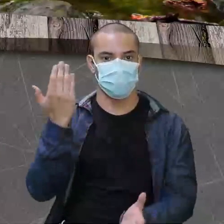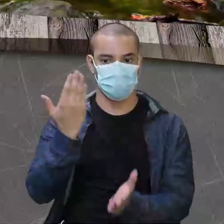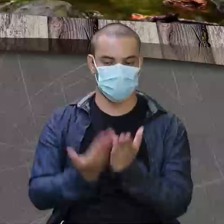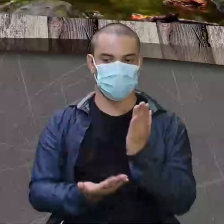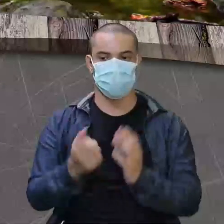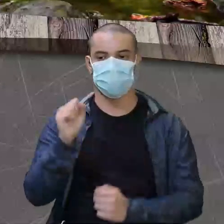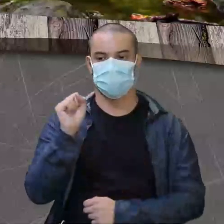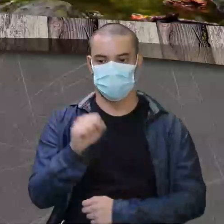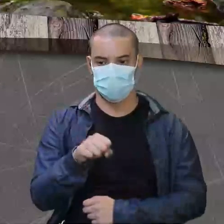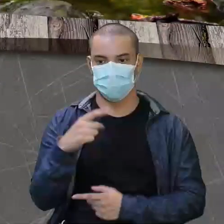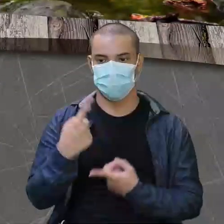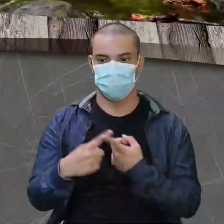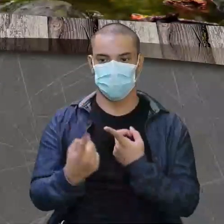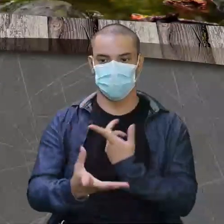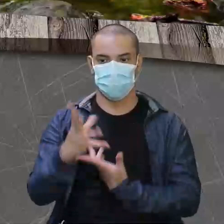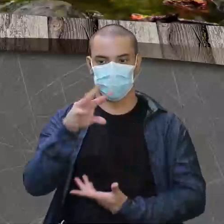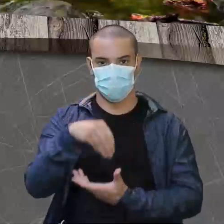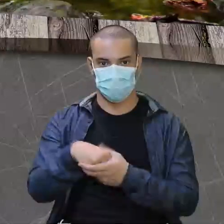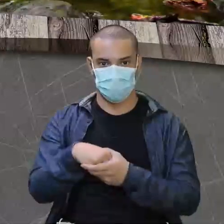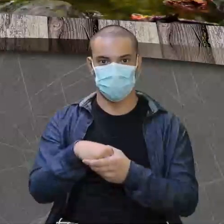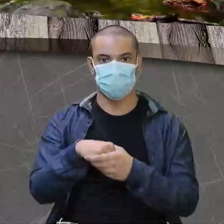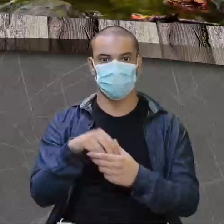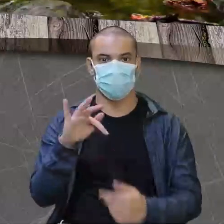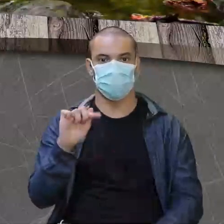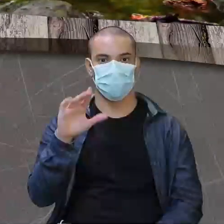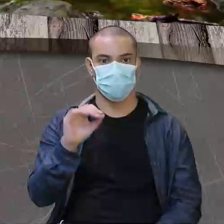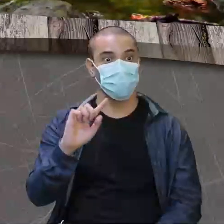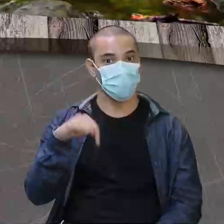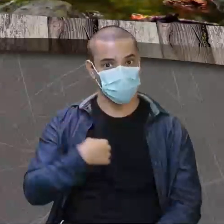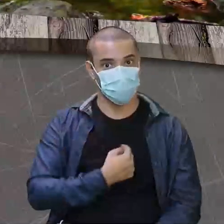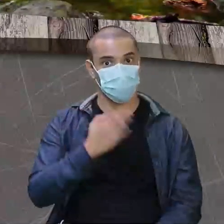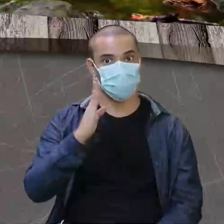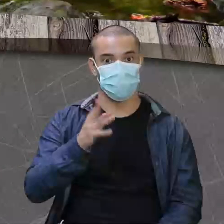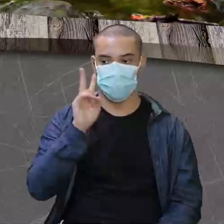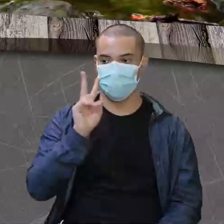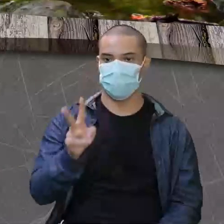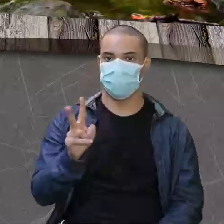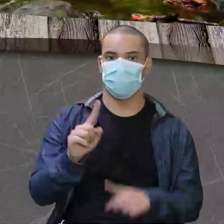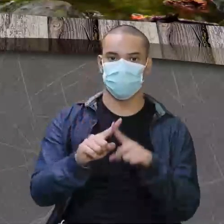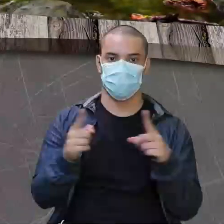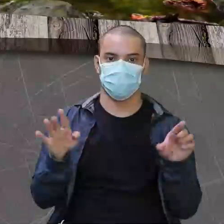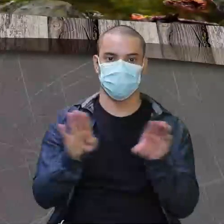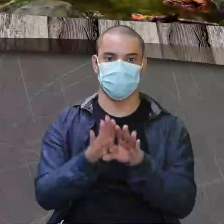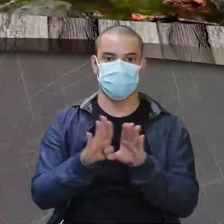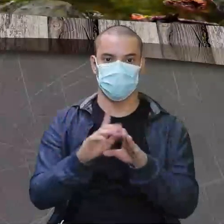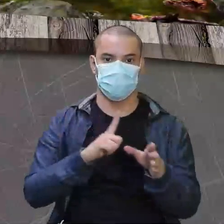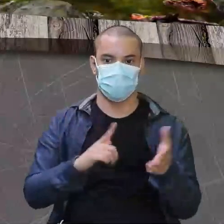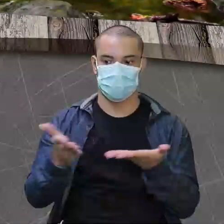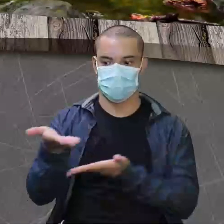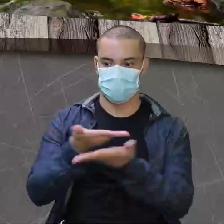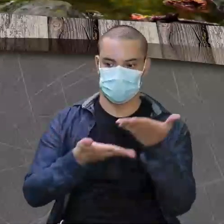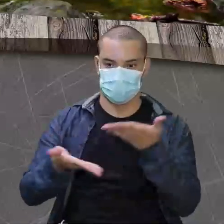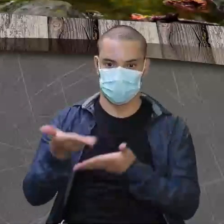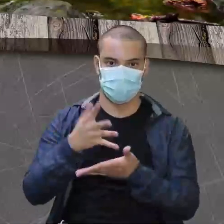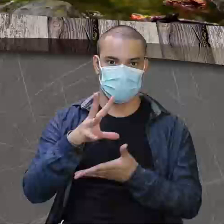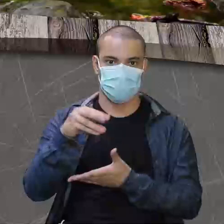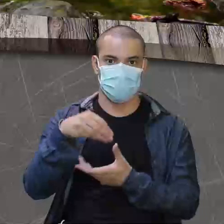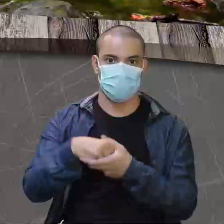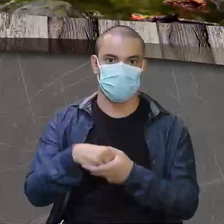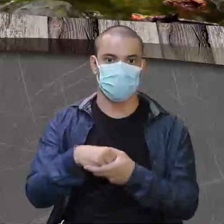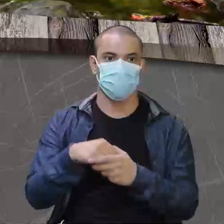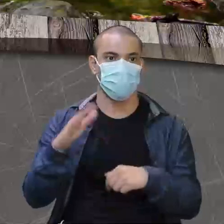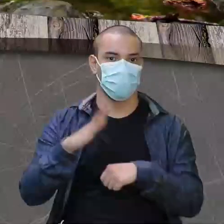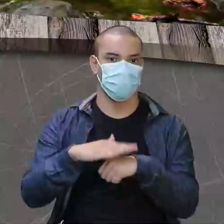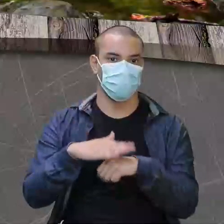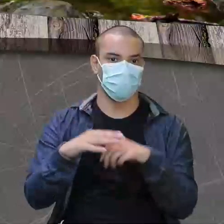sim, porque dentro do fluxo na cadeia alimentar a gente viu isso, mas ela também tem as transferências, e essas transferências são